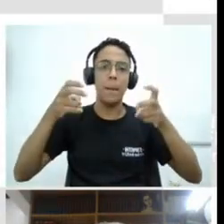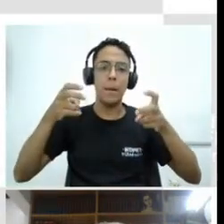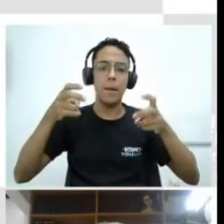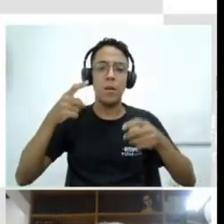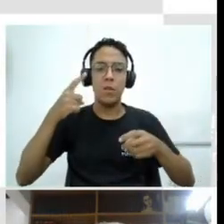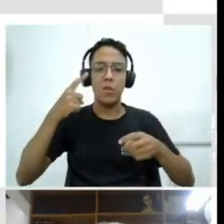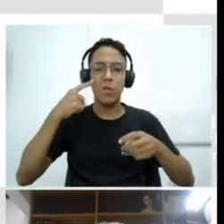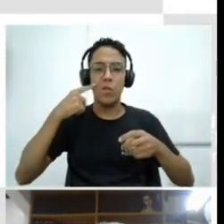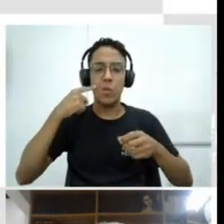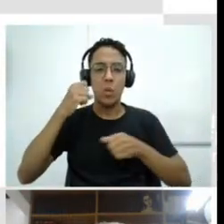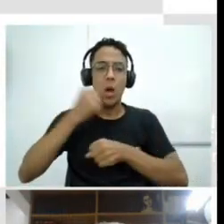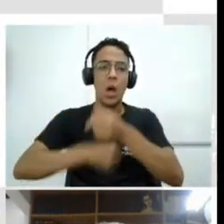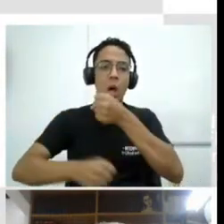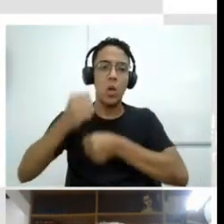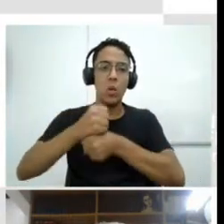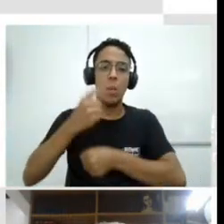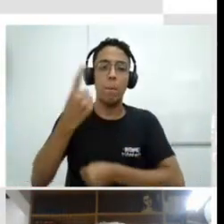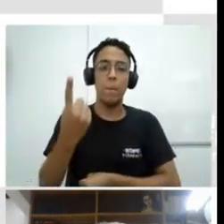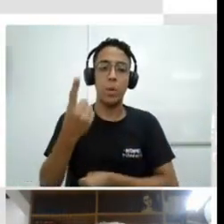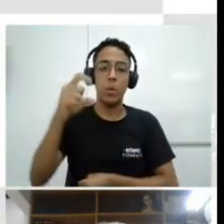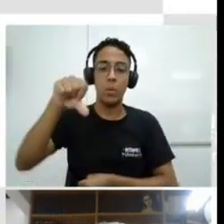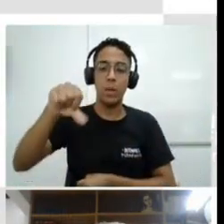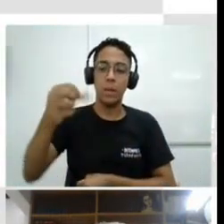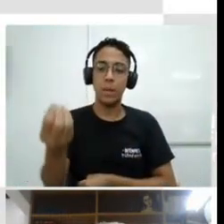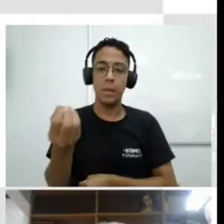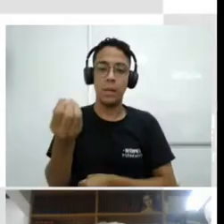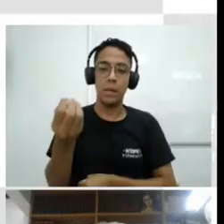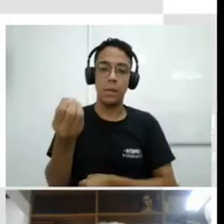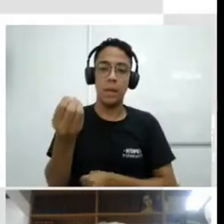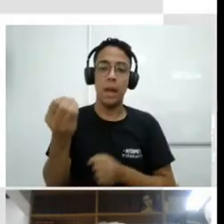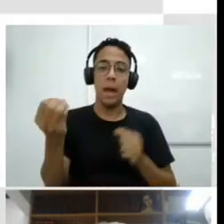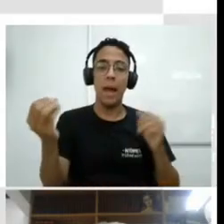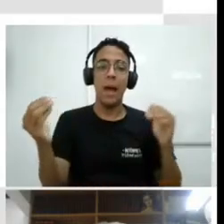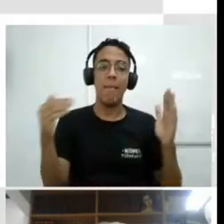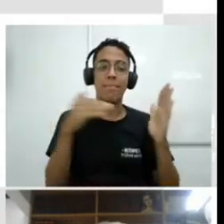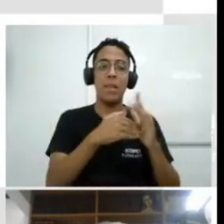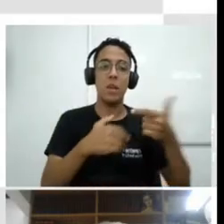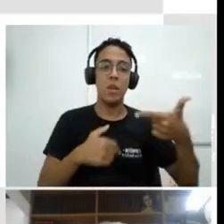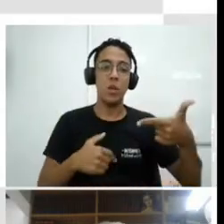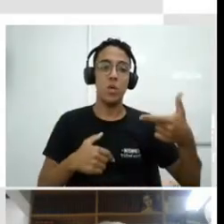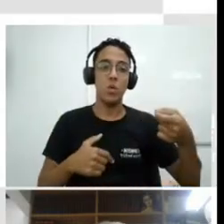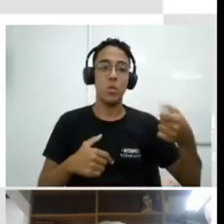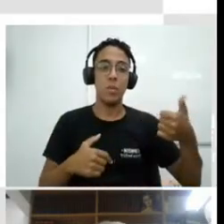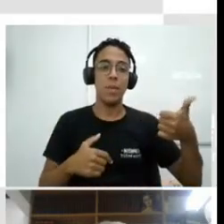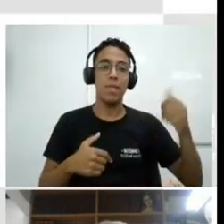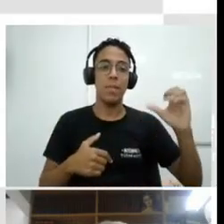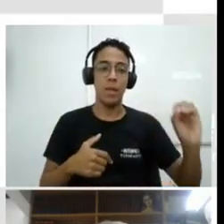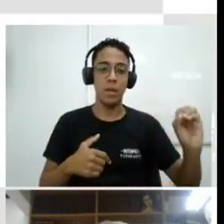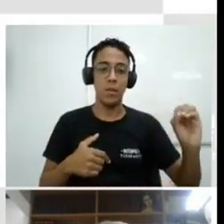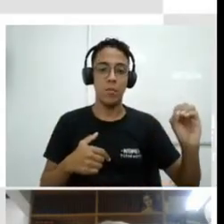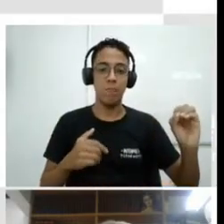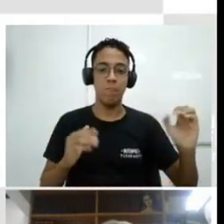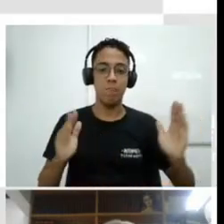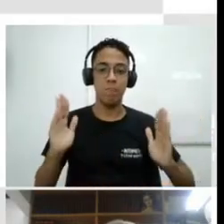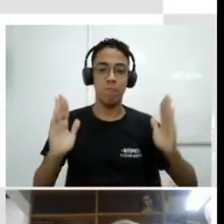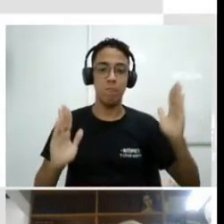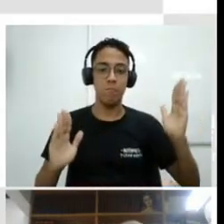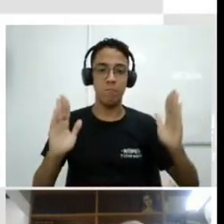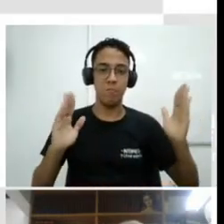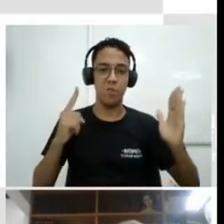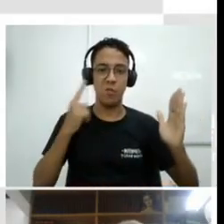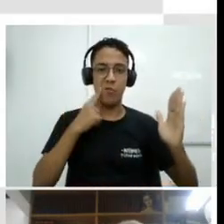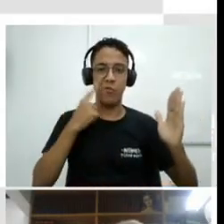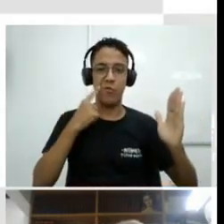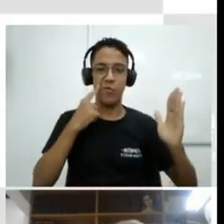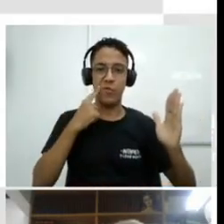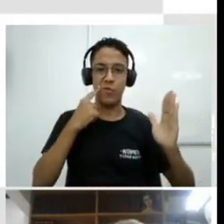1970 a 2010, olha só. Tá? Até 2010, aqui chegamos em 2010. Qual era a taxa de aquecimento nesse